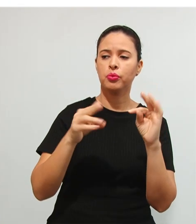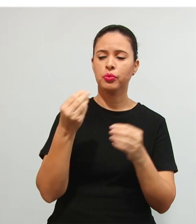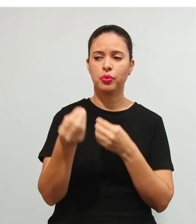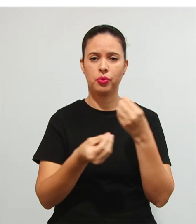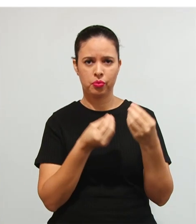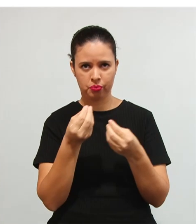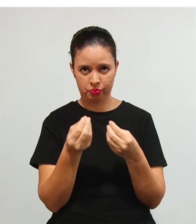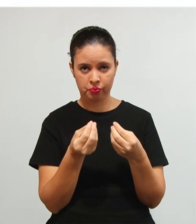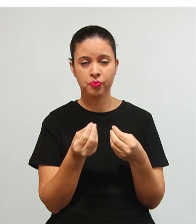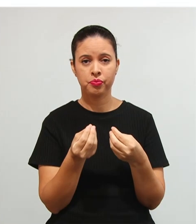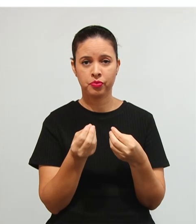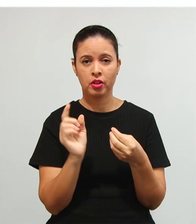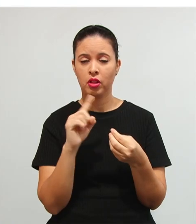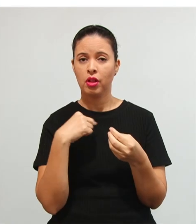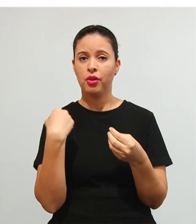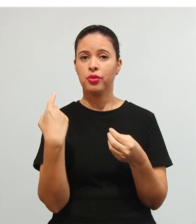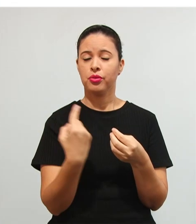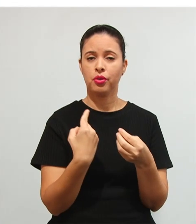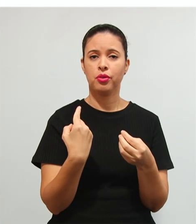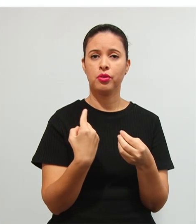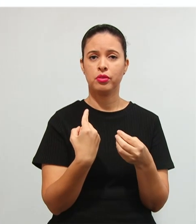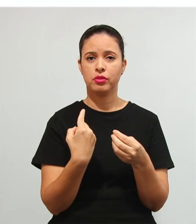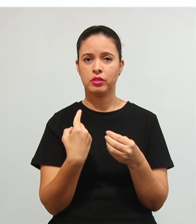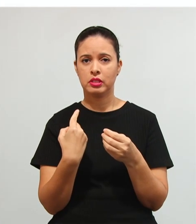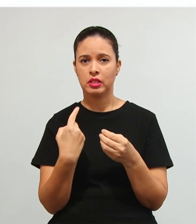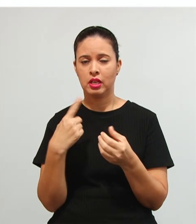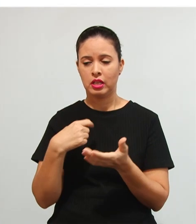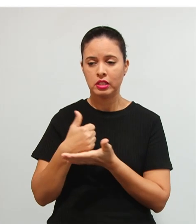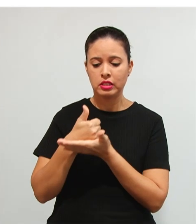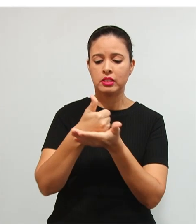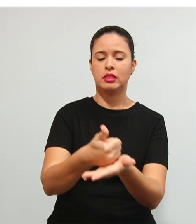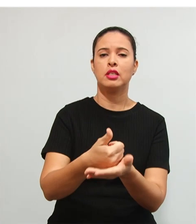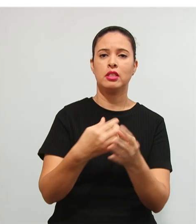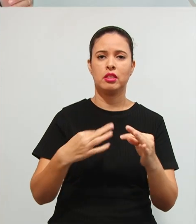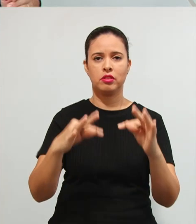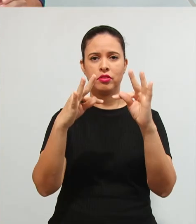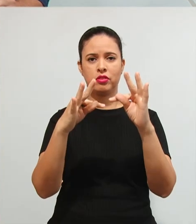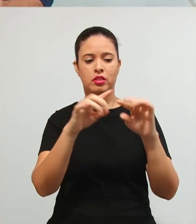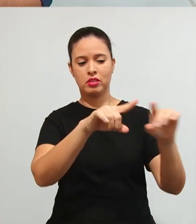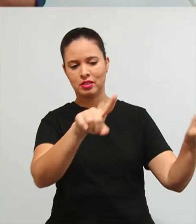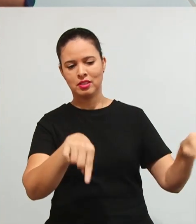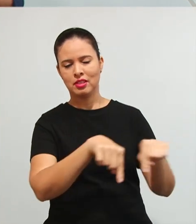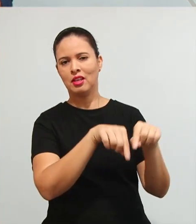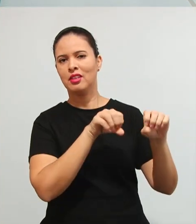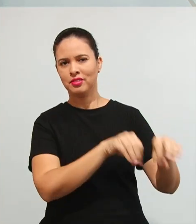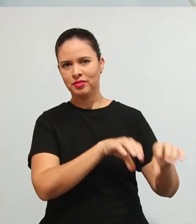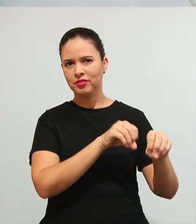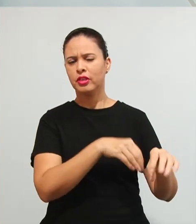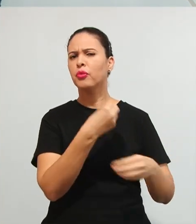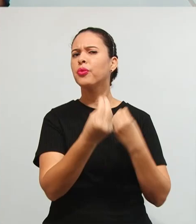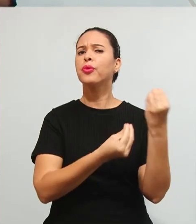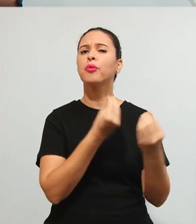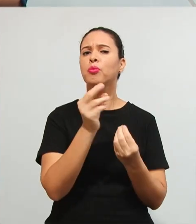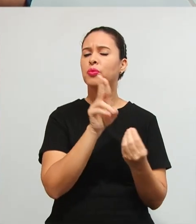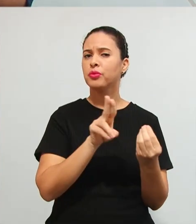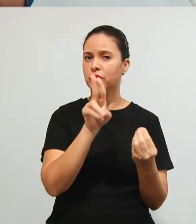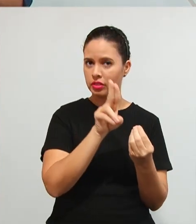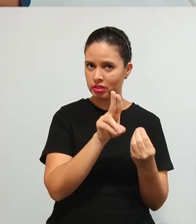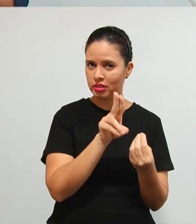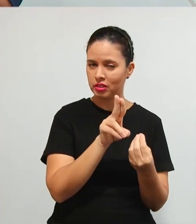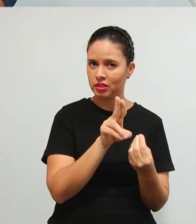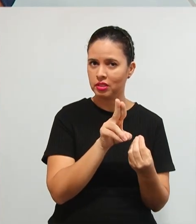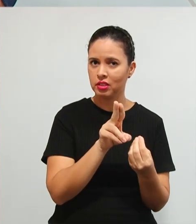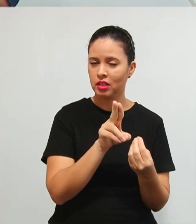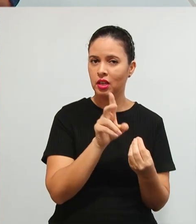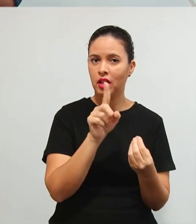E como que a gente pode inserir a tecnologia no ambiente educacional? A gente pode inserir tecnologia no ambiente